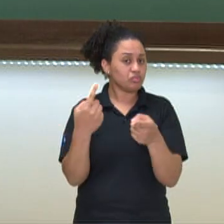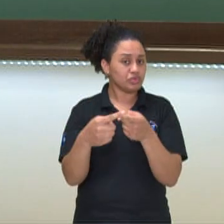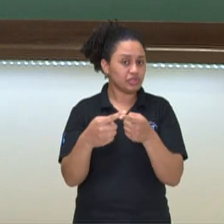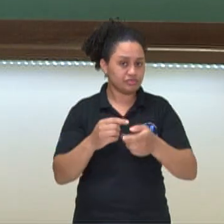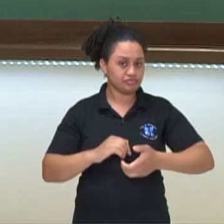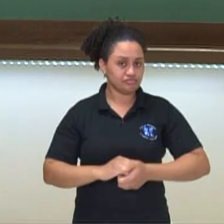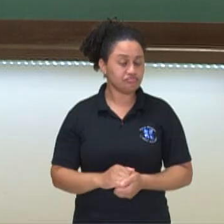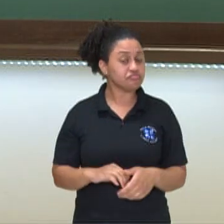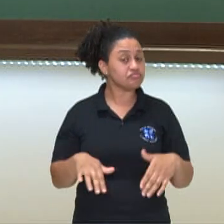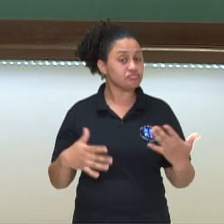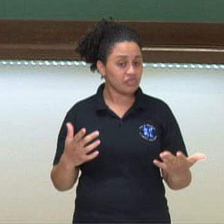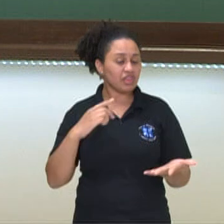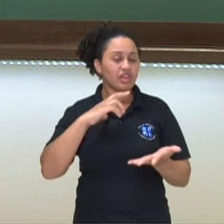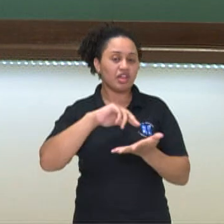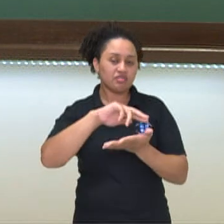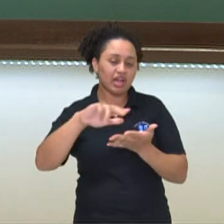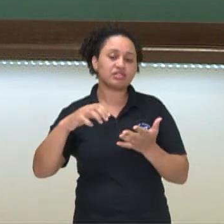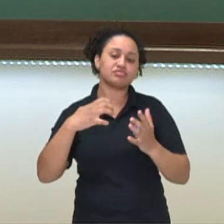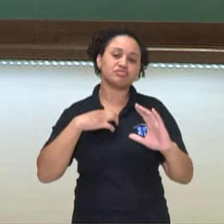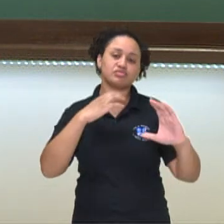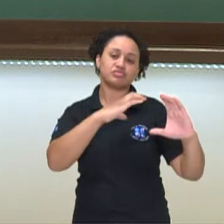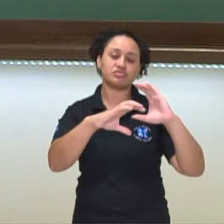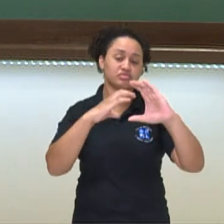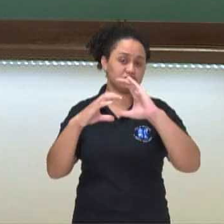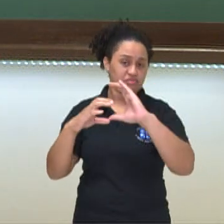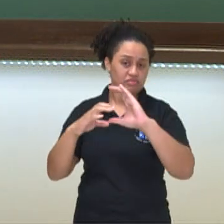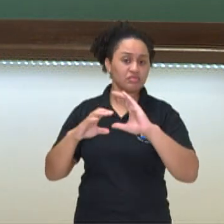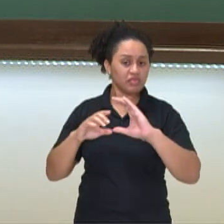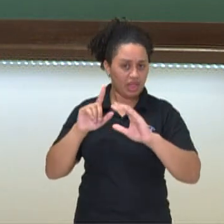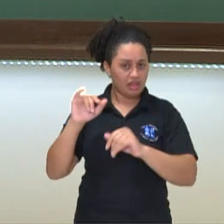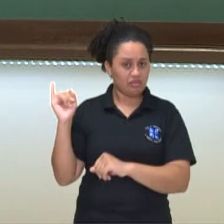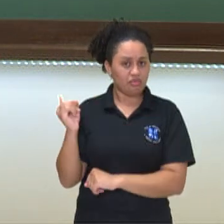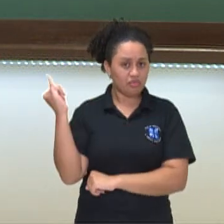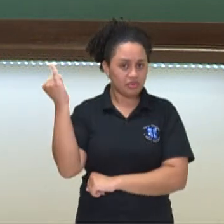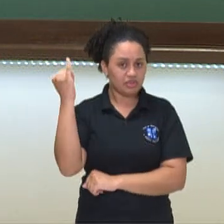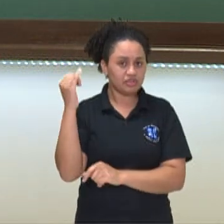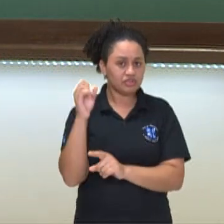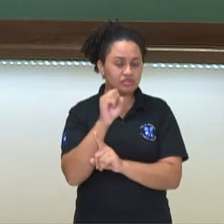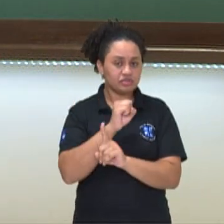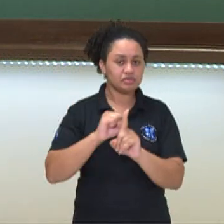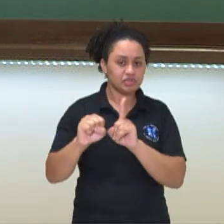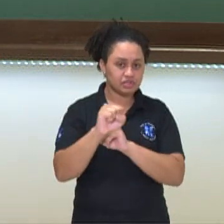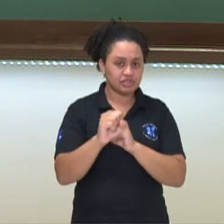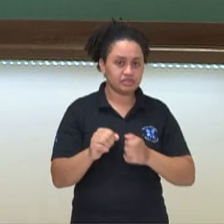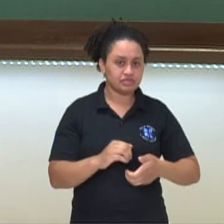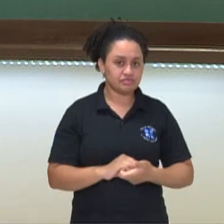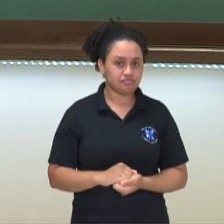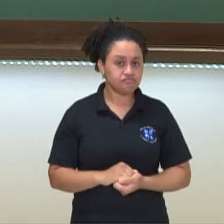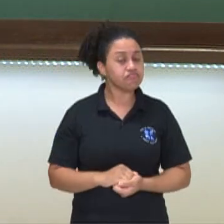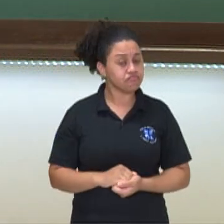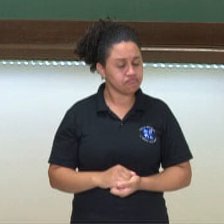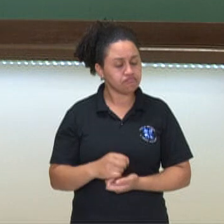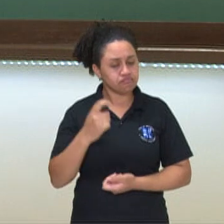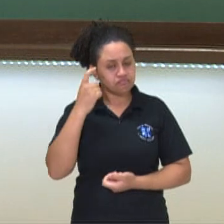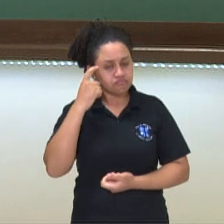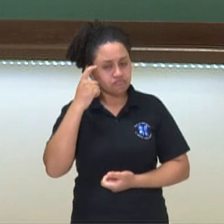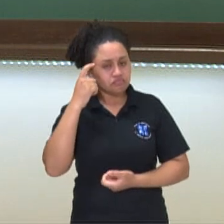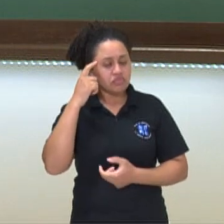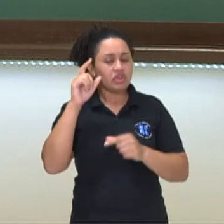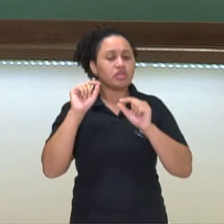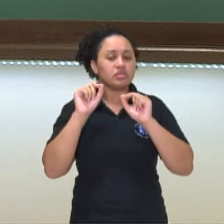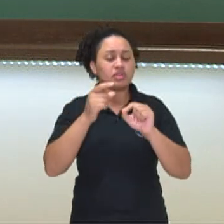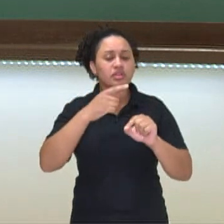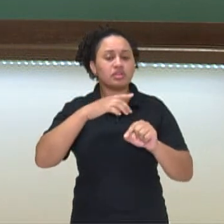os diferentes meios de comunicação, eles são importantes para a nossa sociedade? Pense em algumas situações do